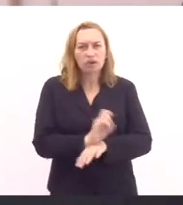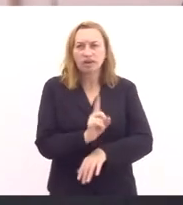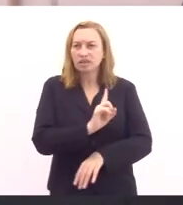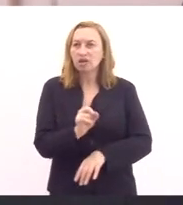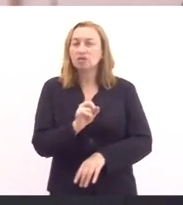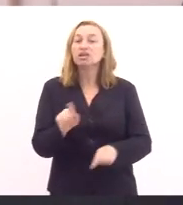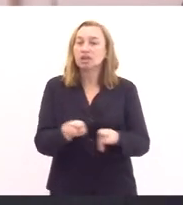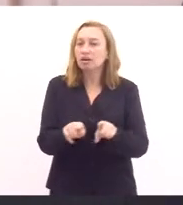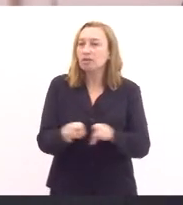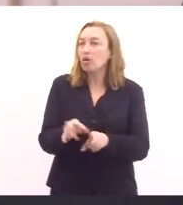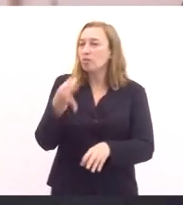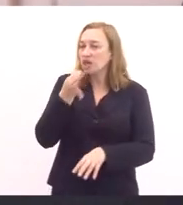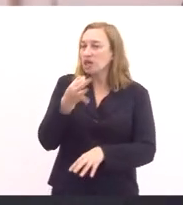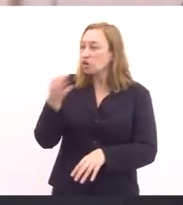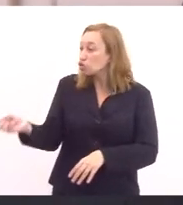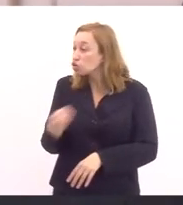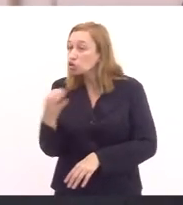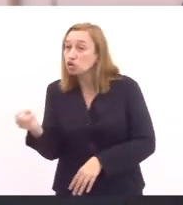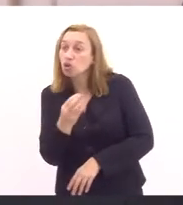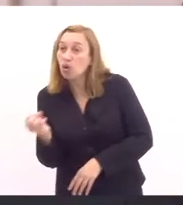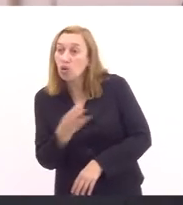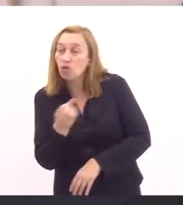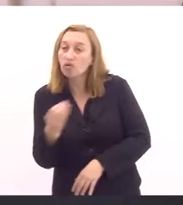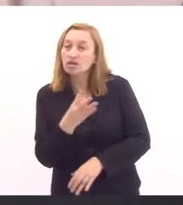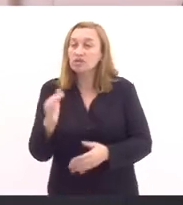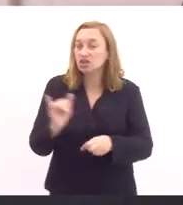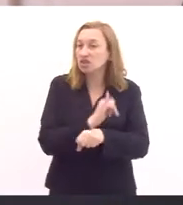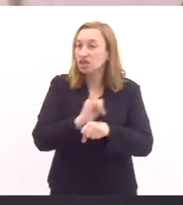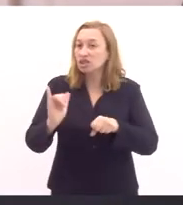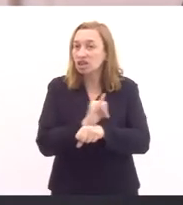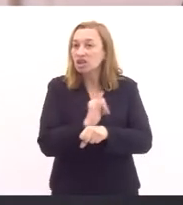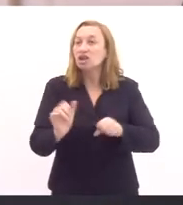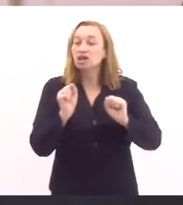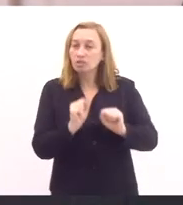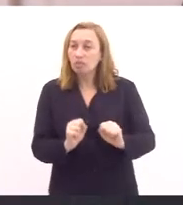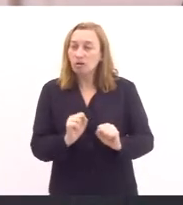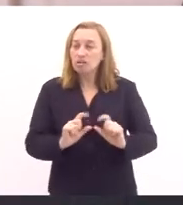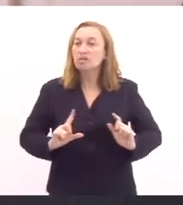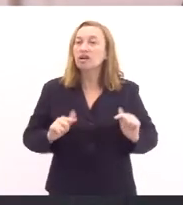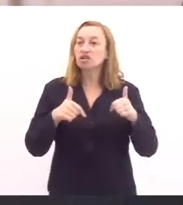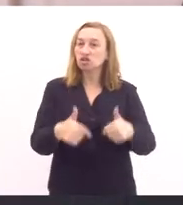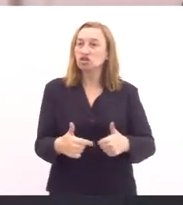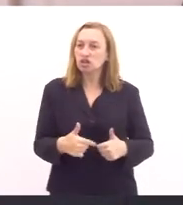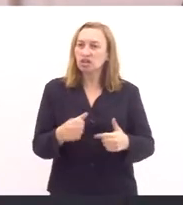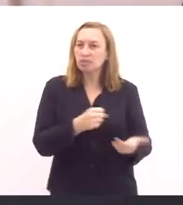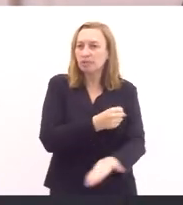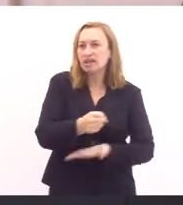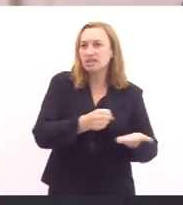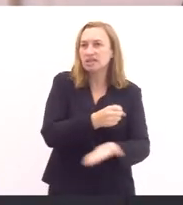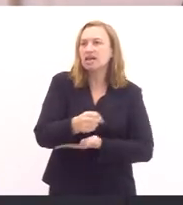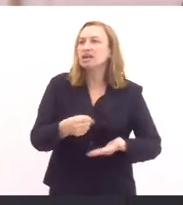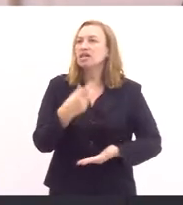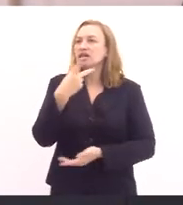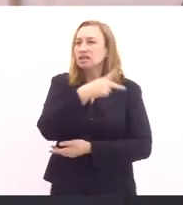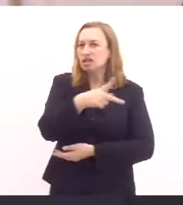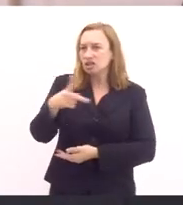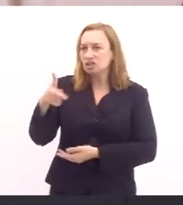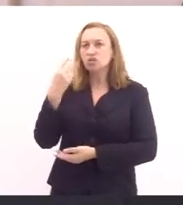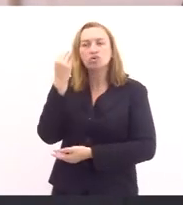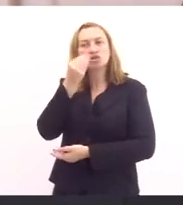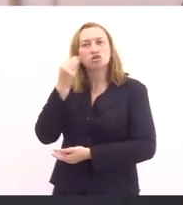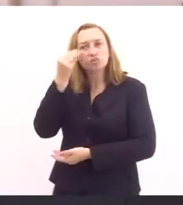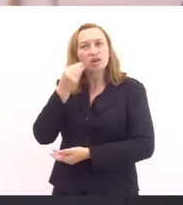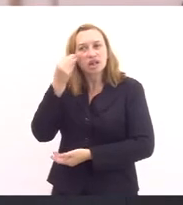de novas medidas legislativas que a gente possa e Deva tomar baseada na vossa experiência